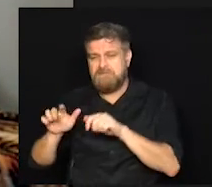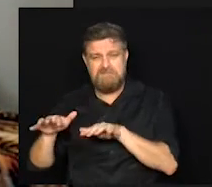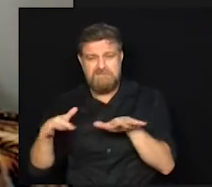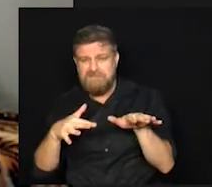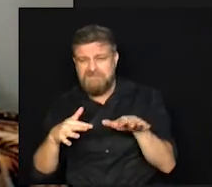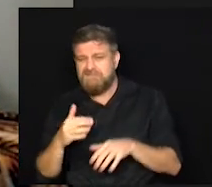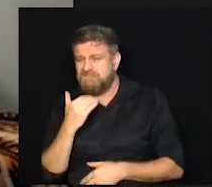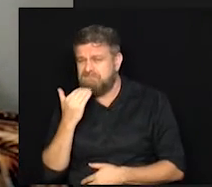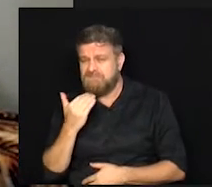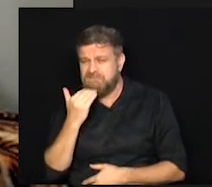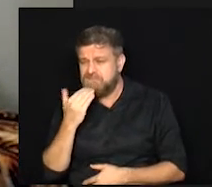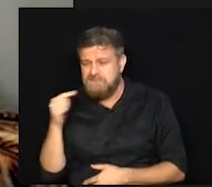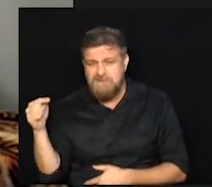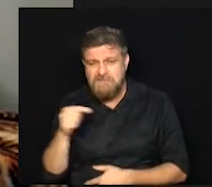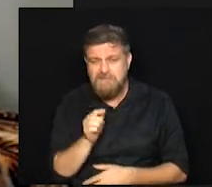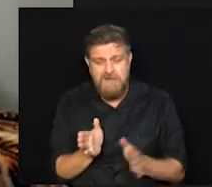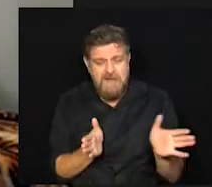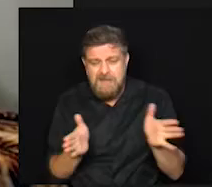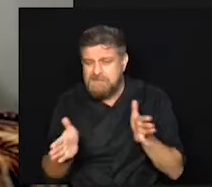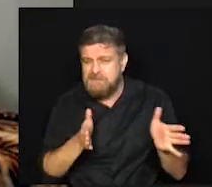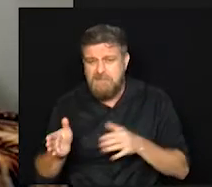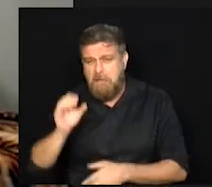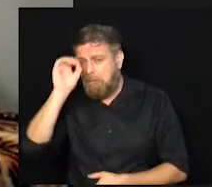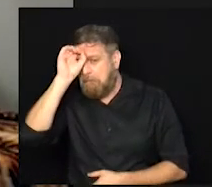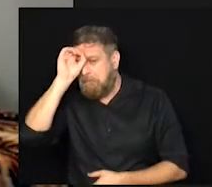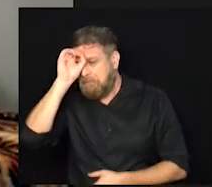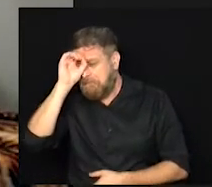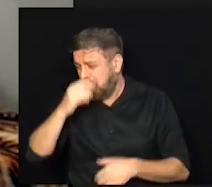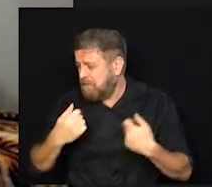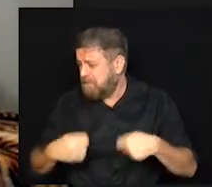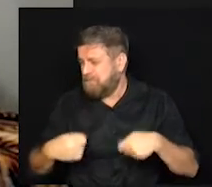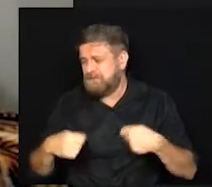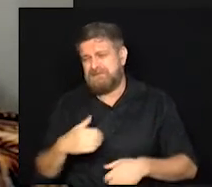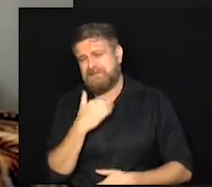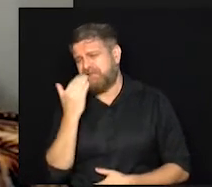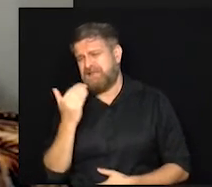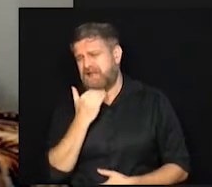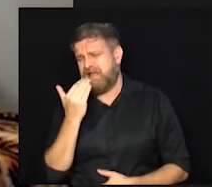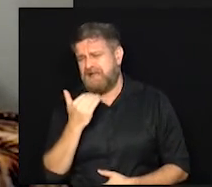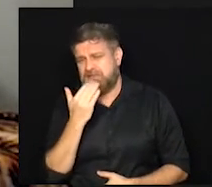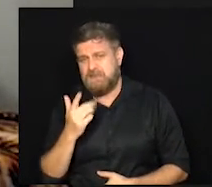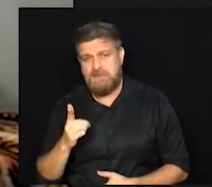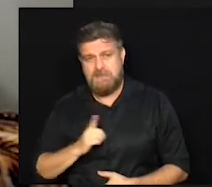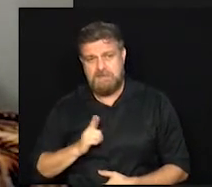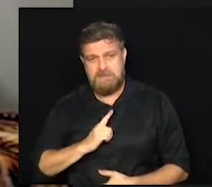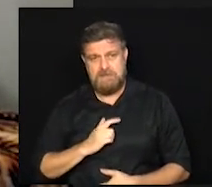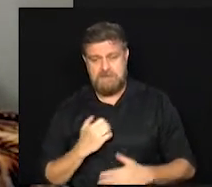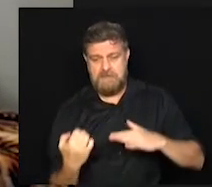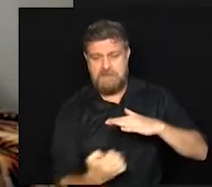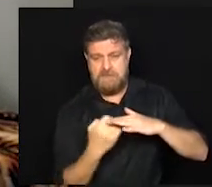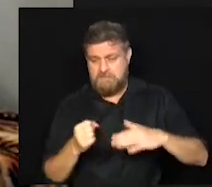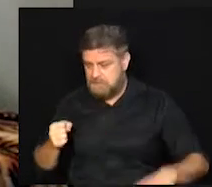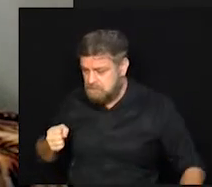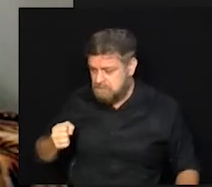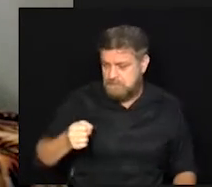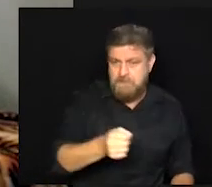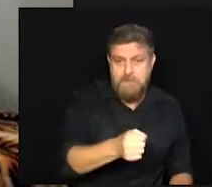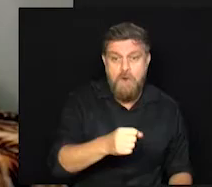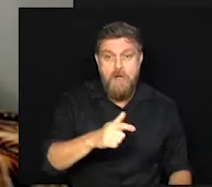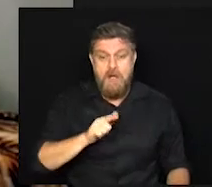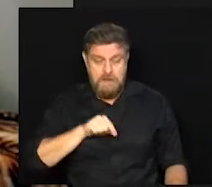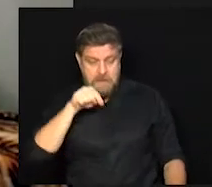de acessibilidade, não tem necessidade de trazer a pessoa com deficiência para o seu ambiente